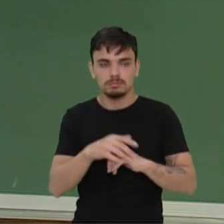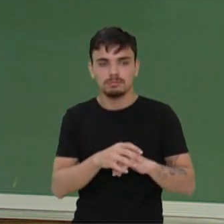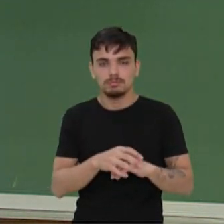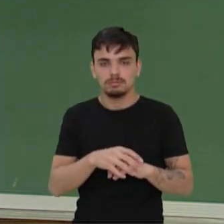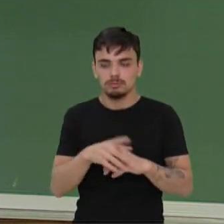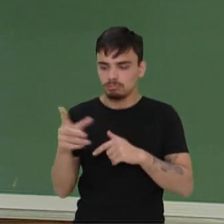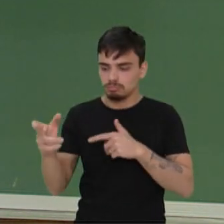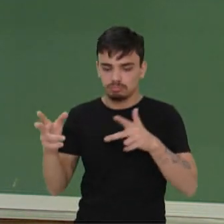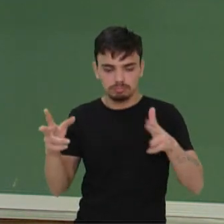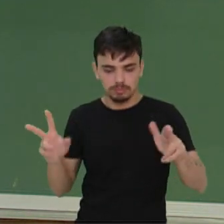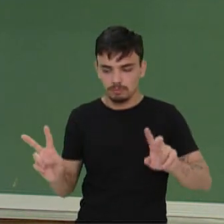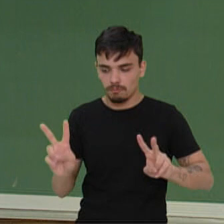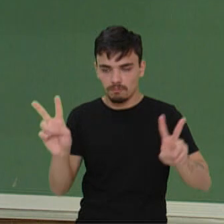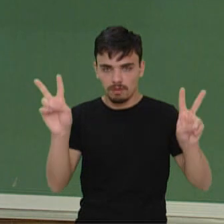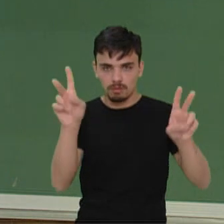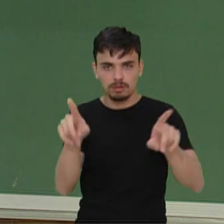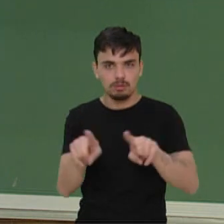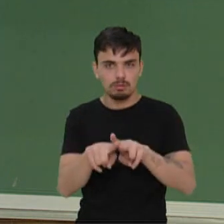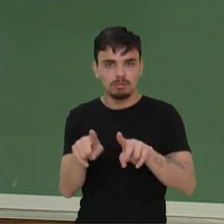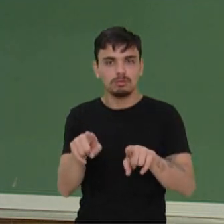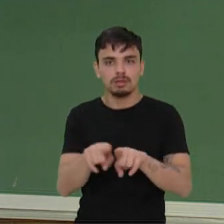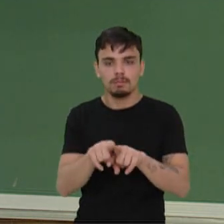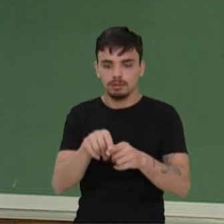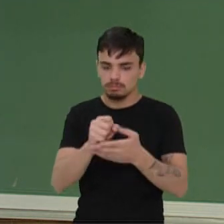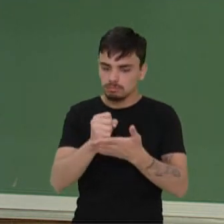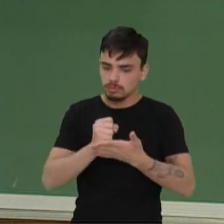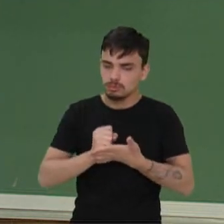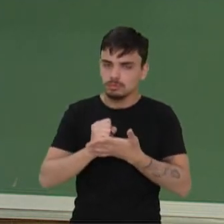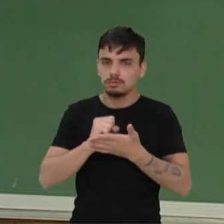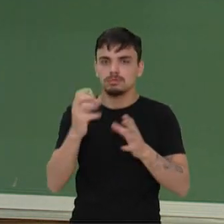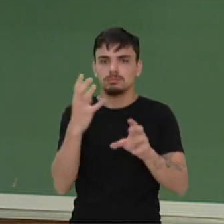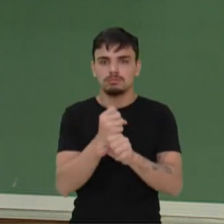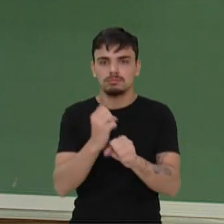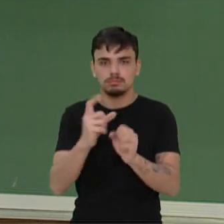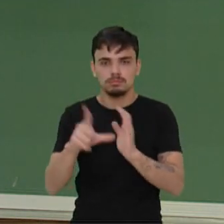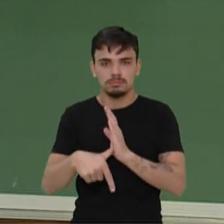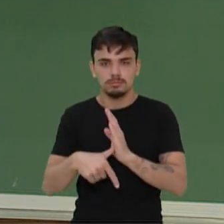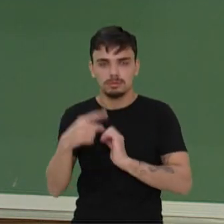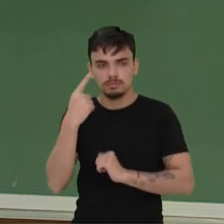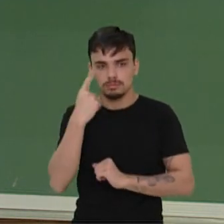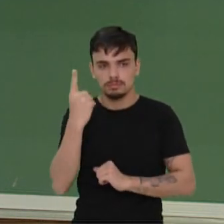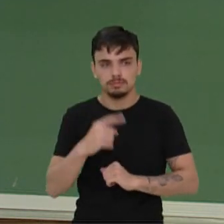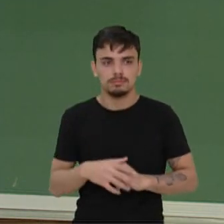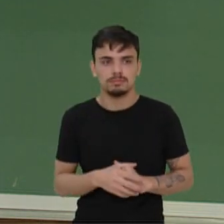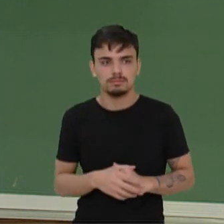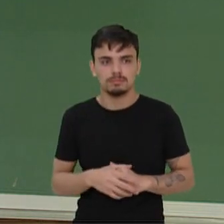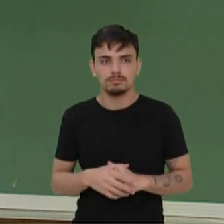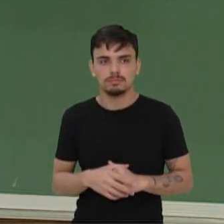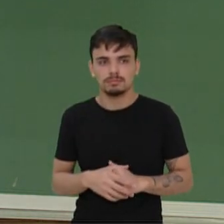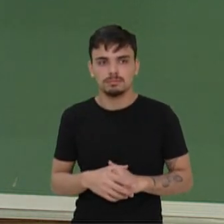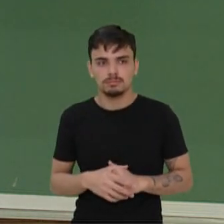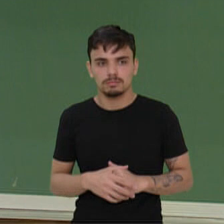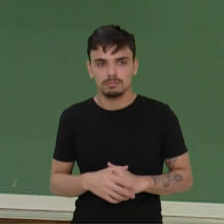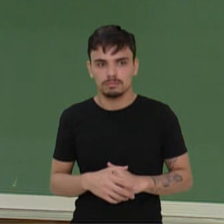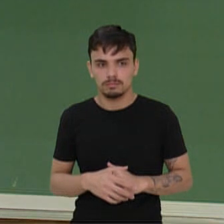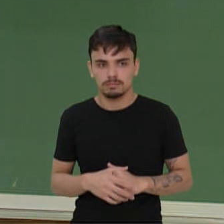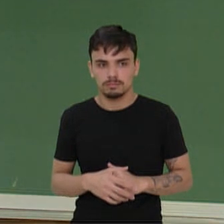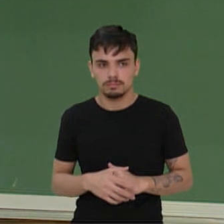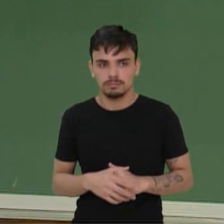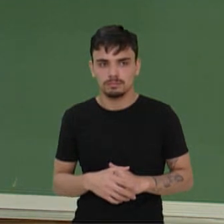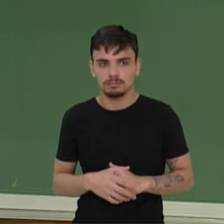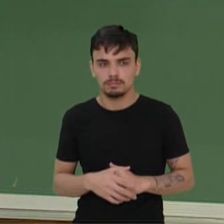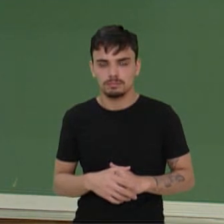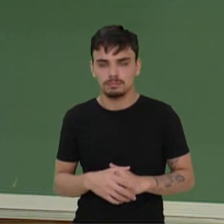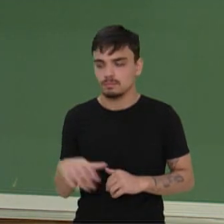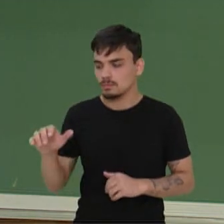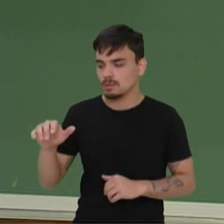me facilita no cálculo depois, tá? Então eu vou colocar o x do vértice aqui. Tá lá, 2, beleza? E agora